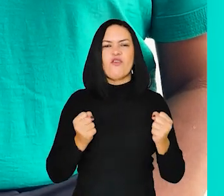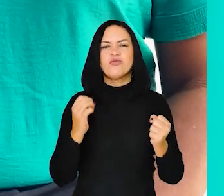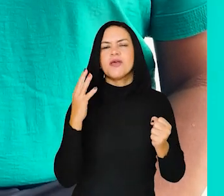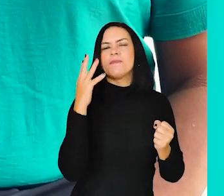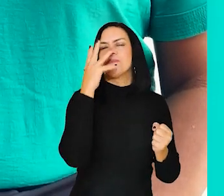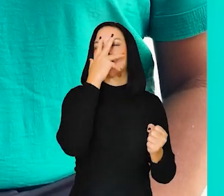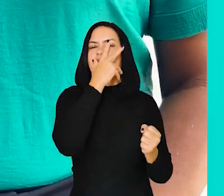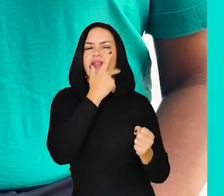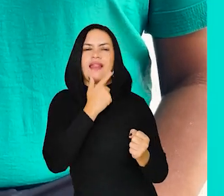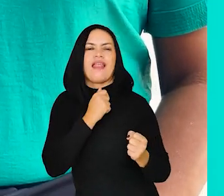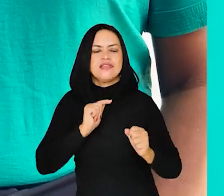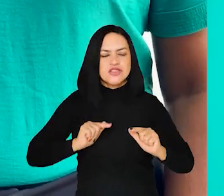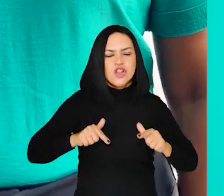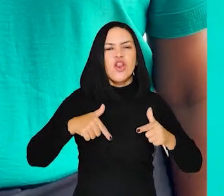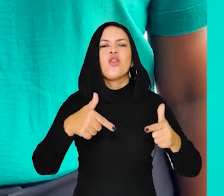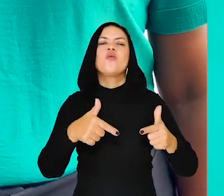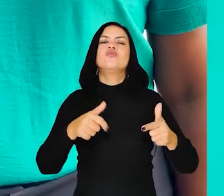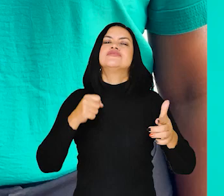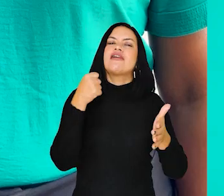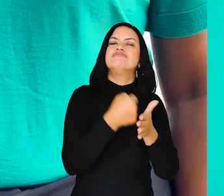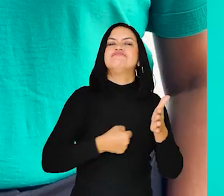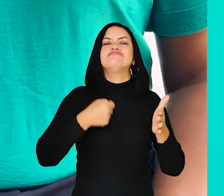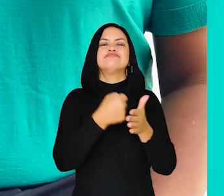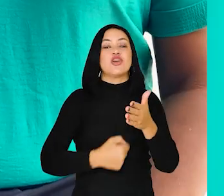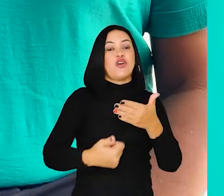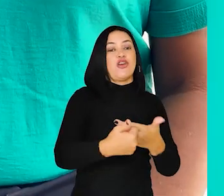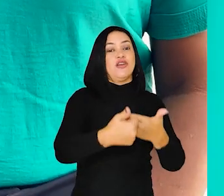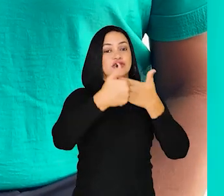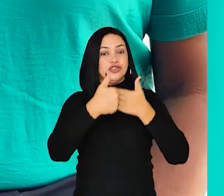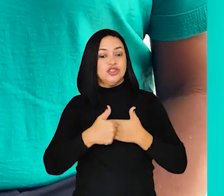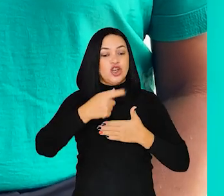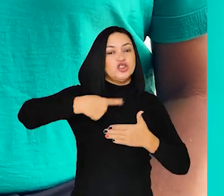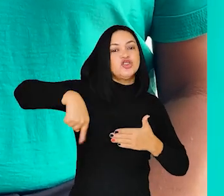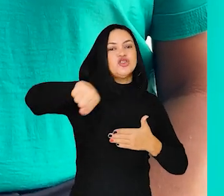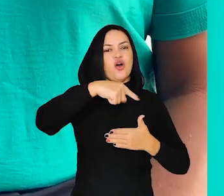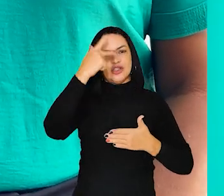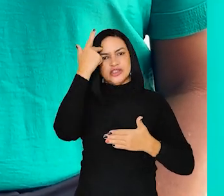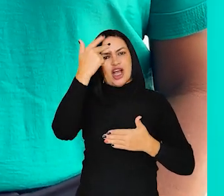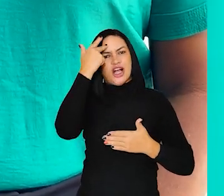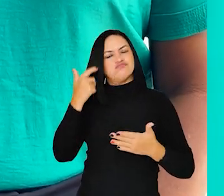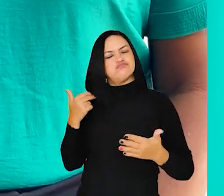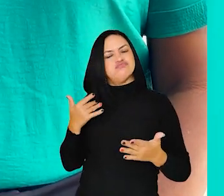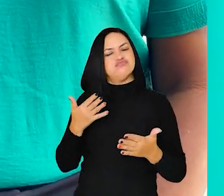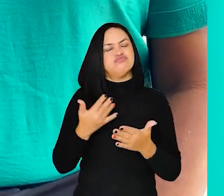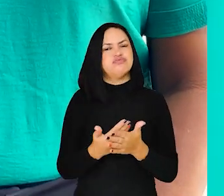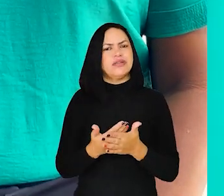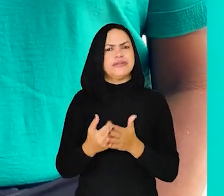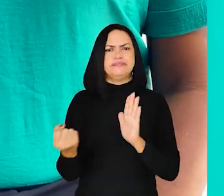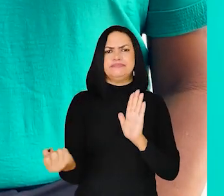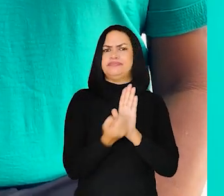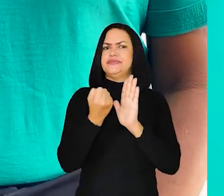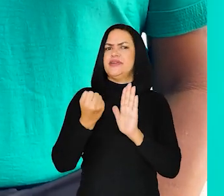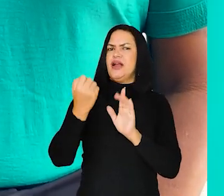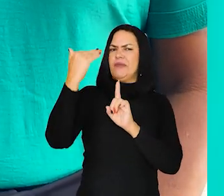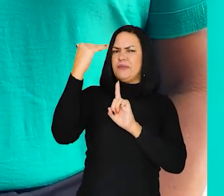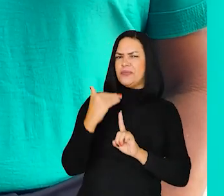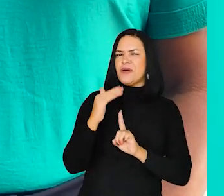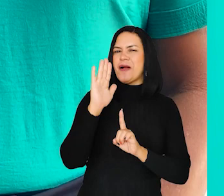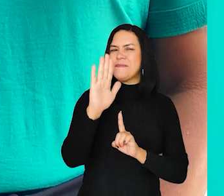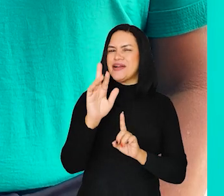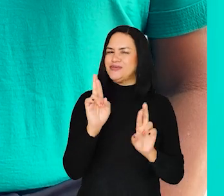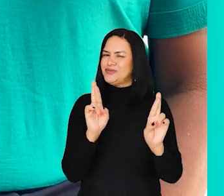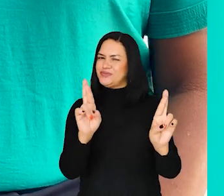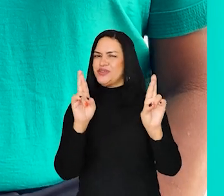força, beleza, luta e resistência, porque a nossa história sempre foi marcada por opressão, mas também